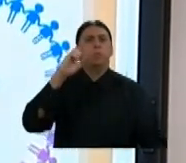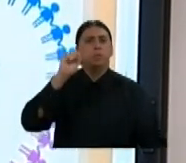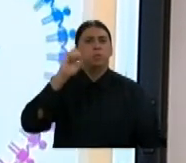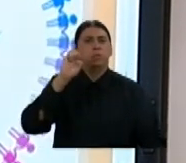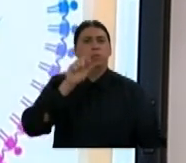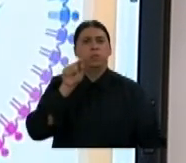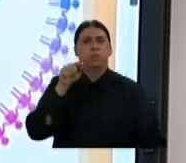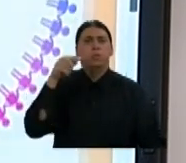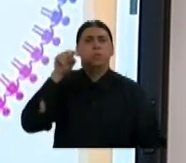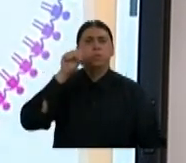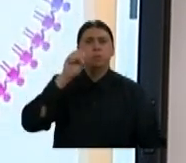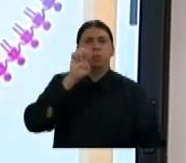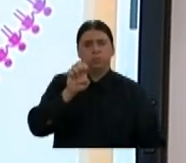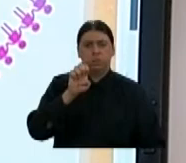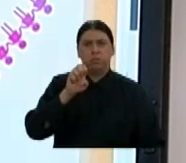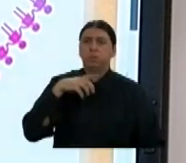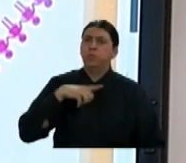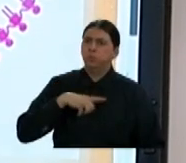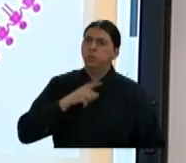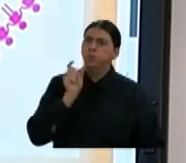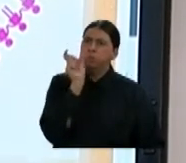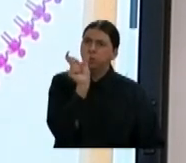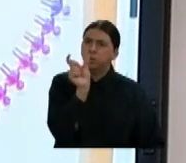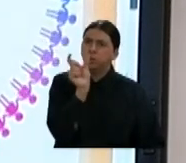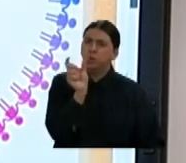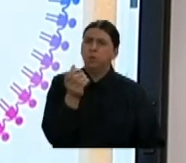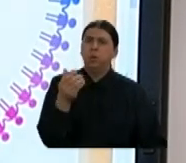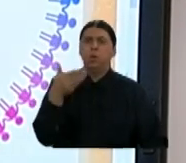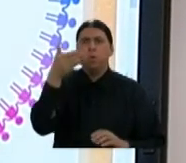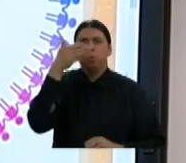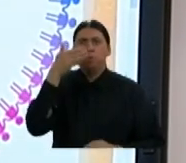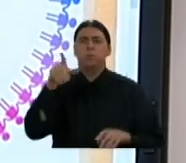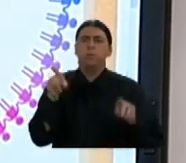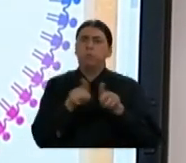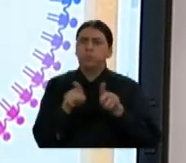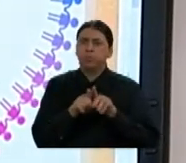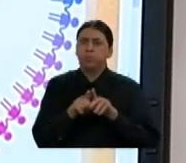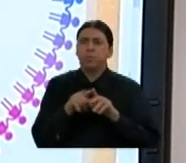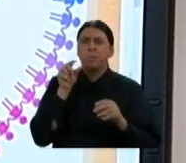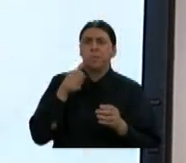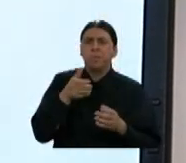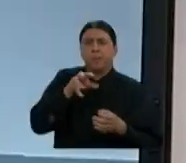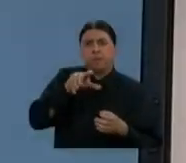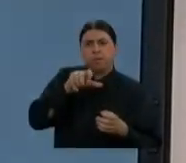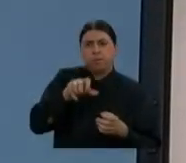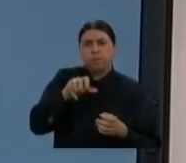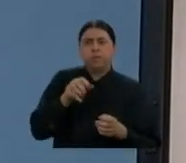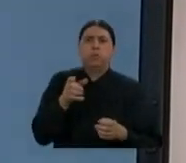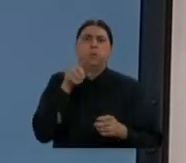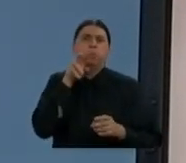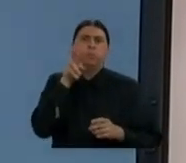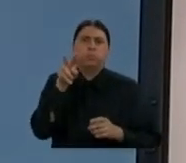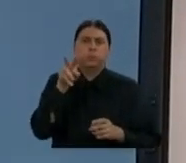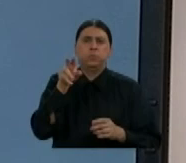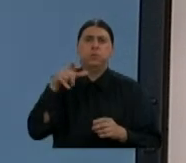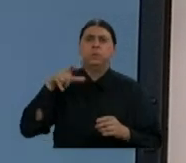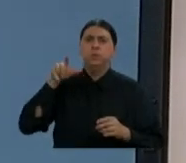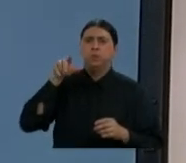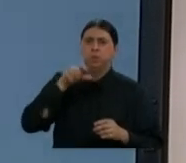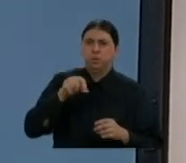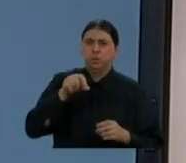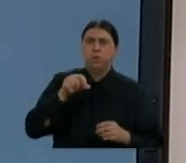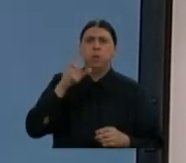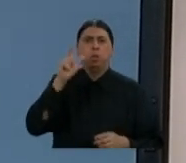que tem este lobo e ao clicar no logo nós temos então